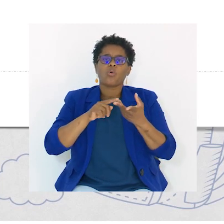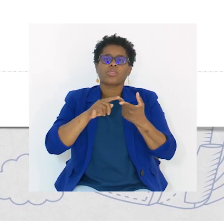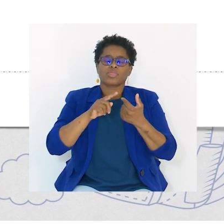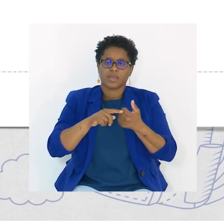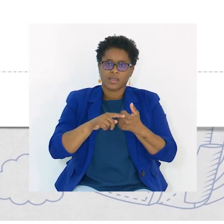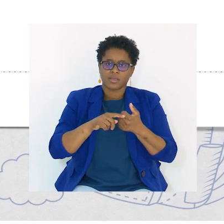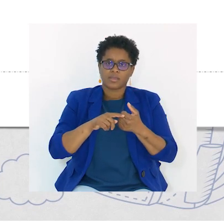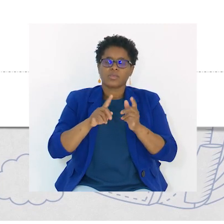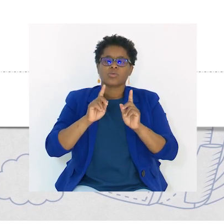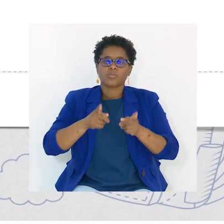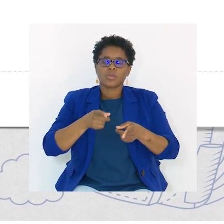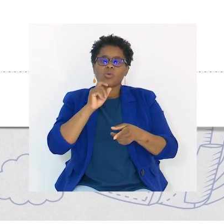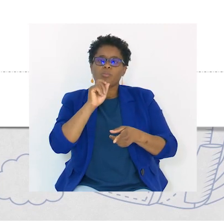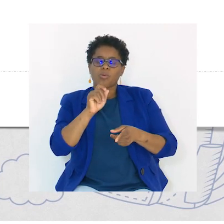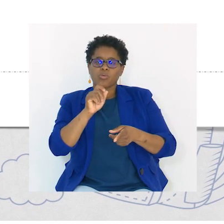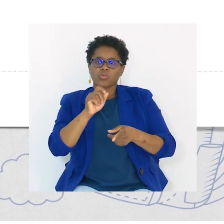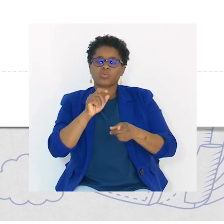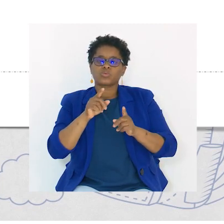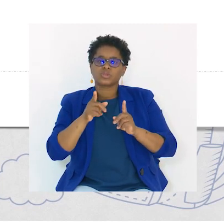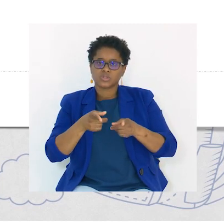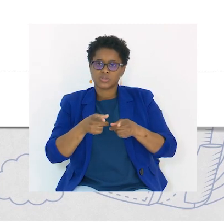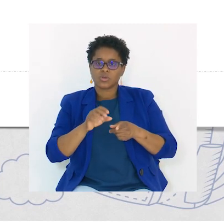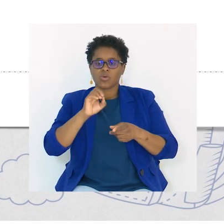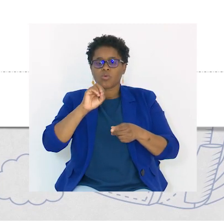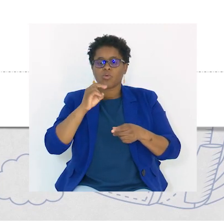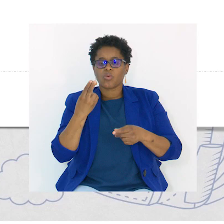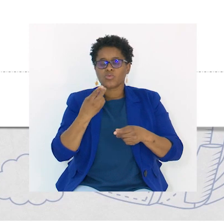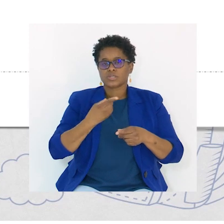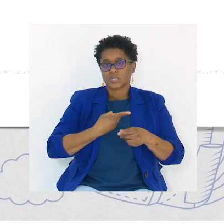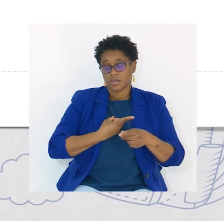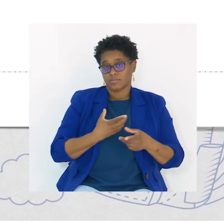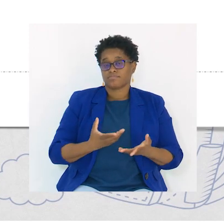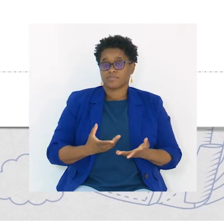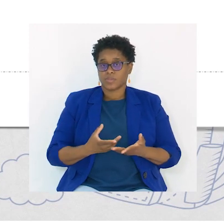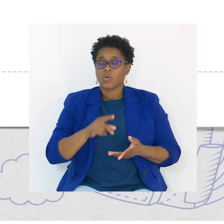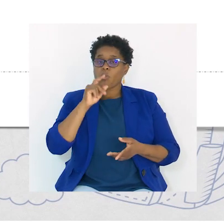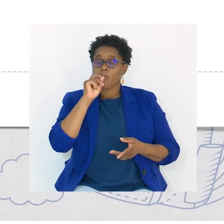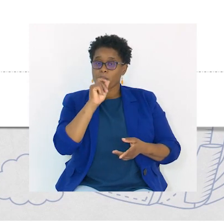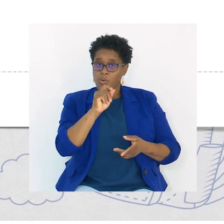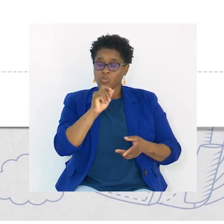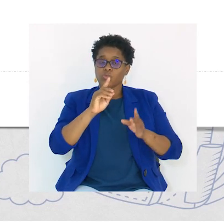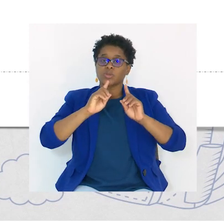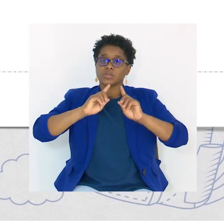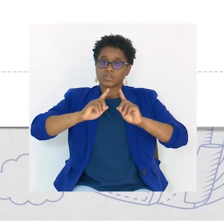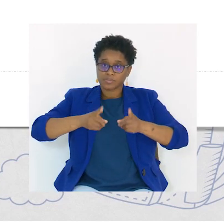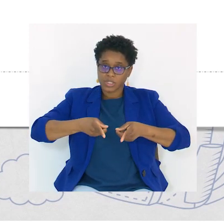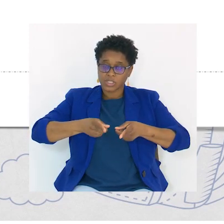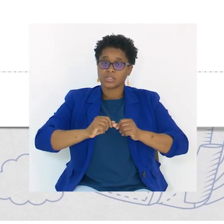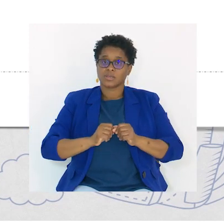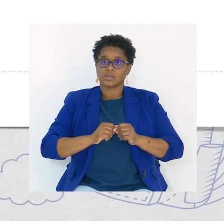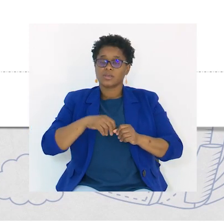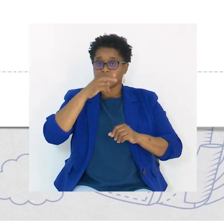contar a partir de um ponto de referência. Ou seja, um ponto de partida que